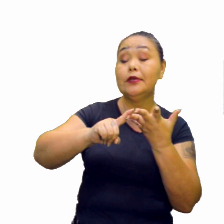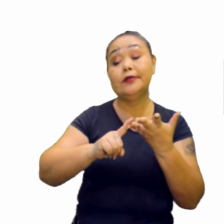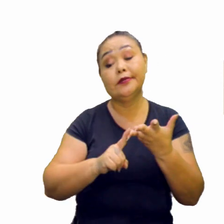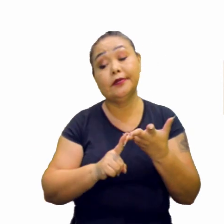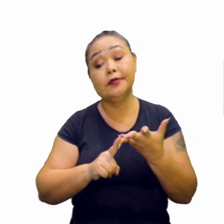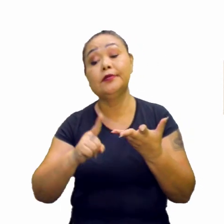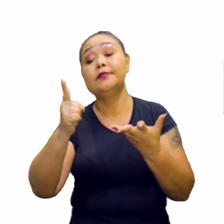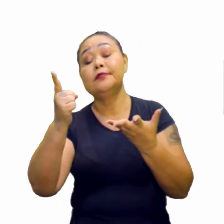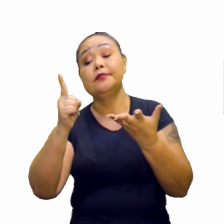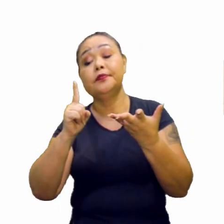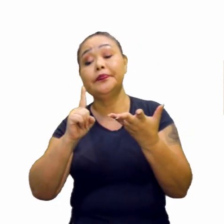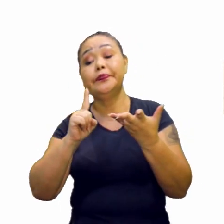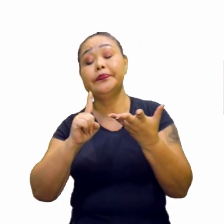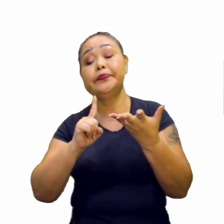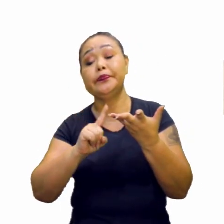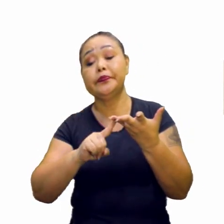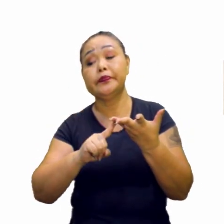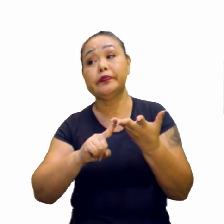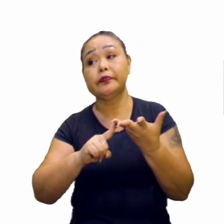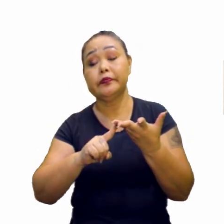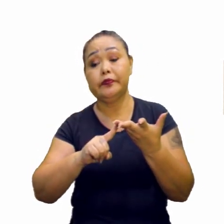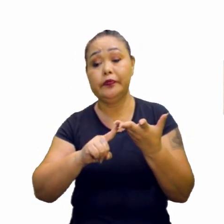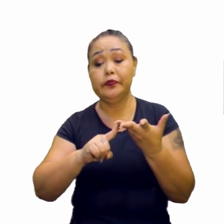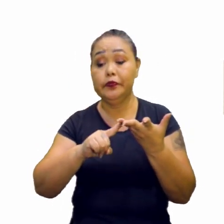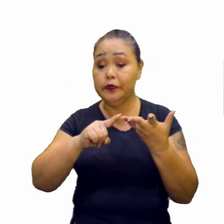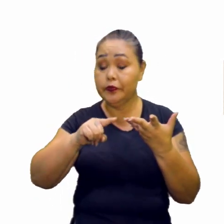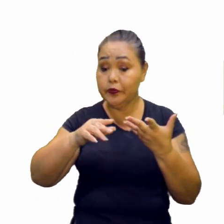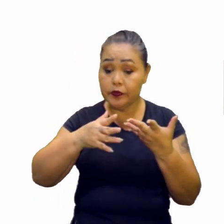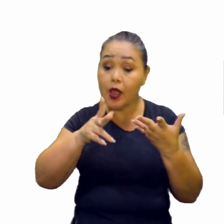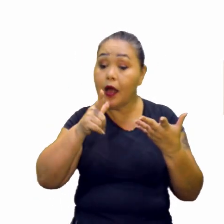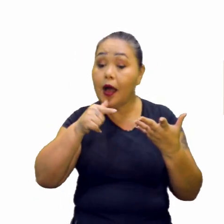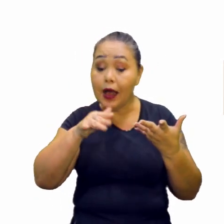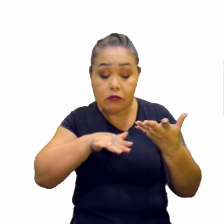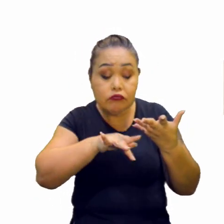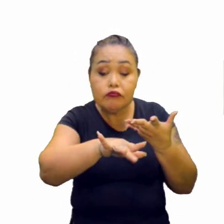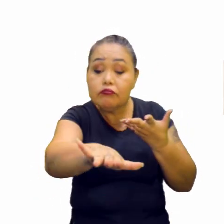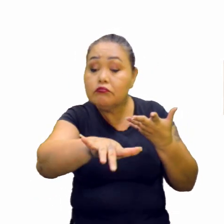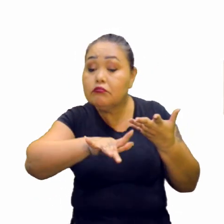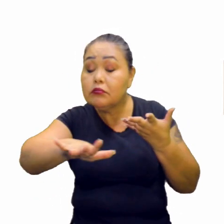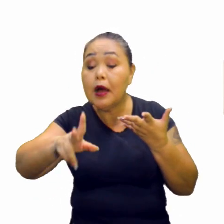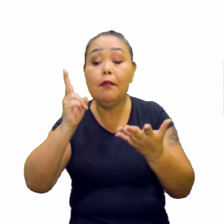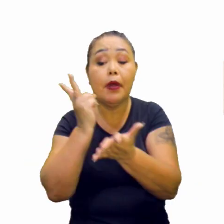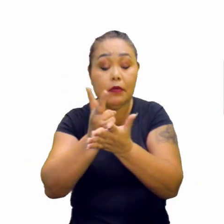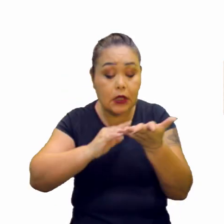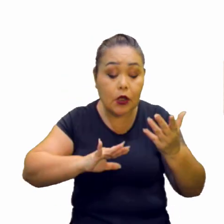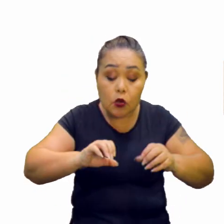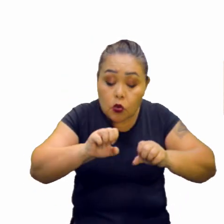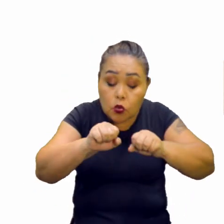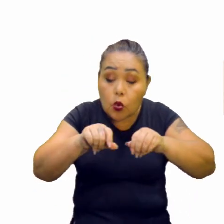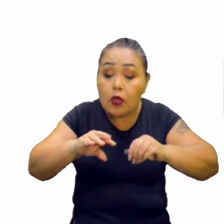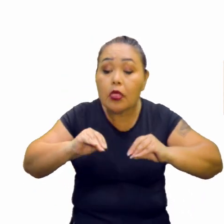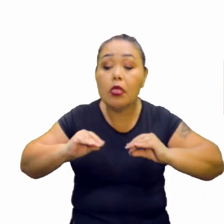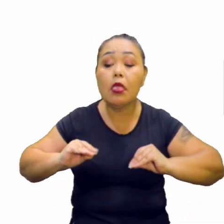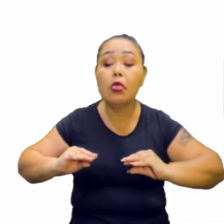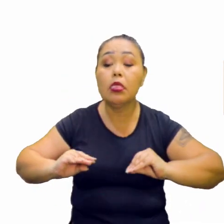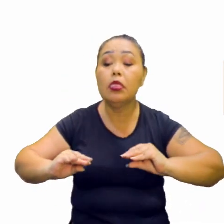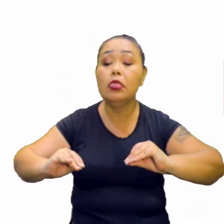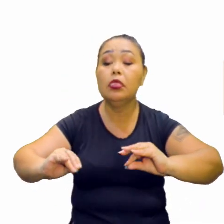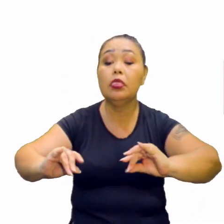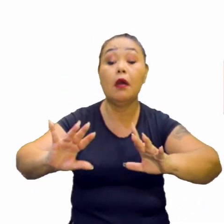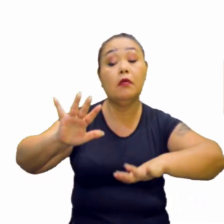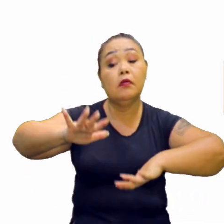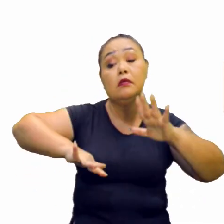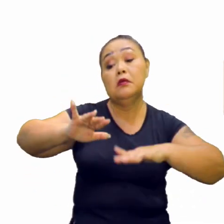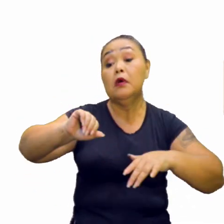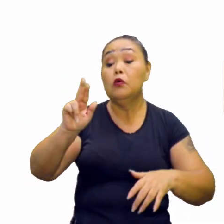abióticos, disponibilidade hídrica, para manter o solo úmido, porque muitas vezes não se utiliza